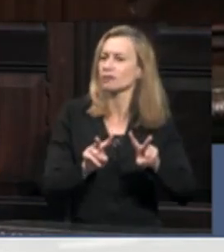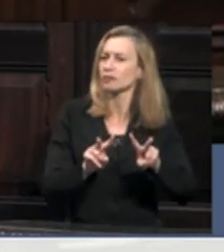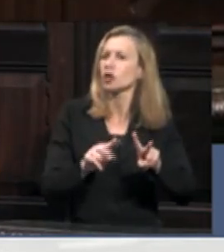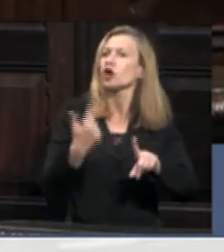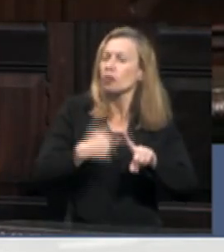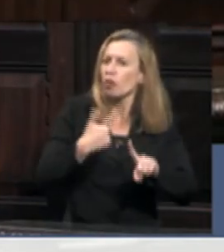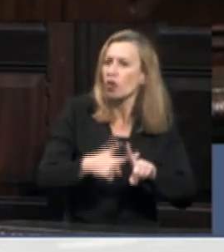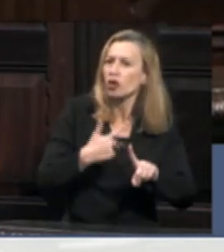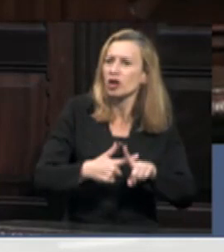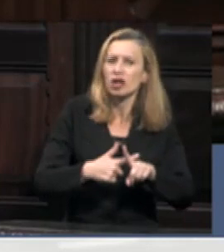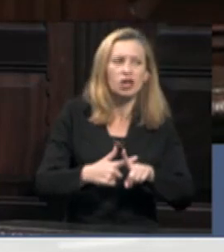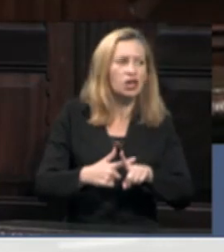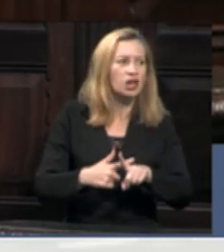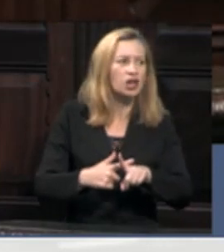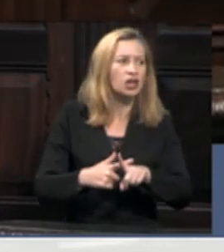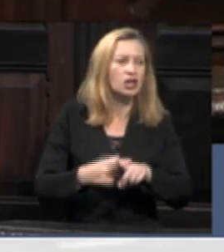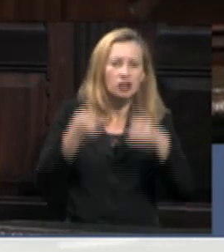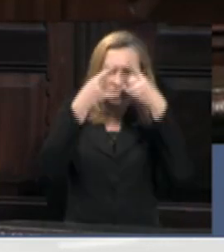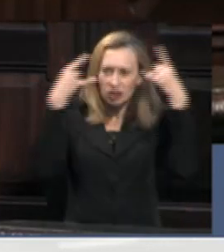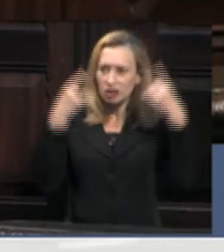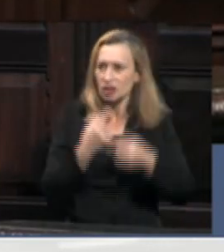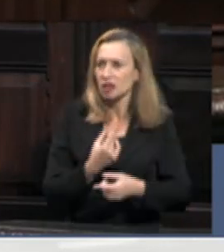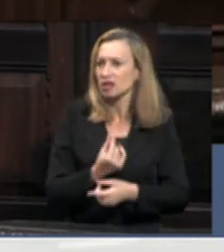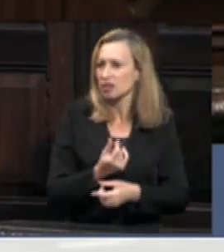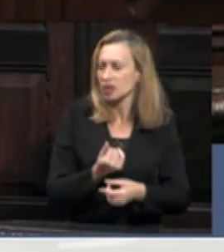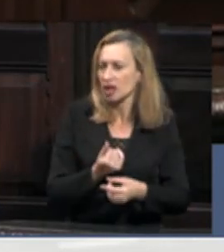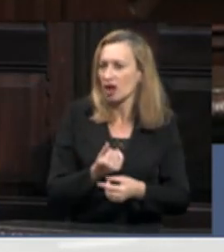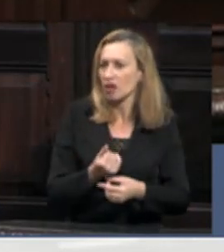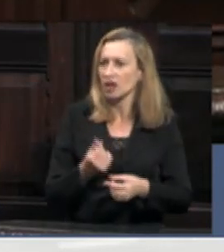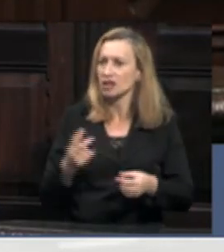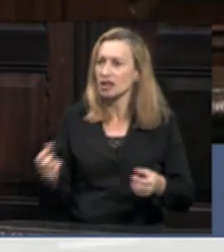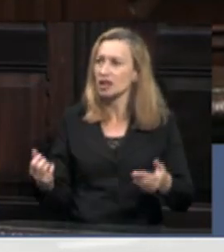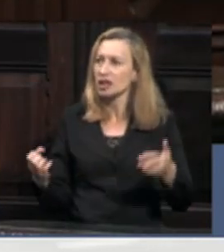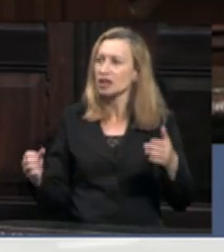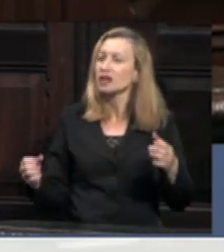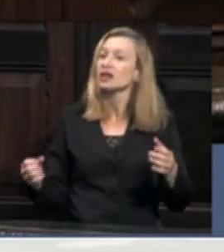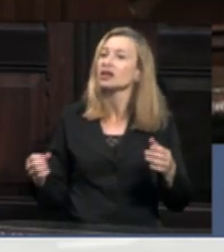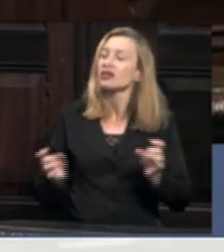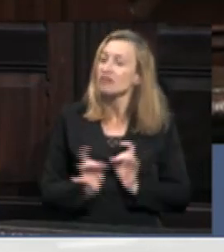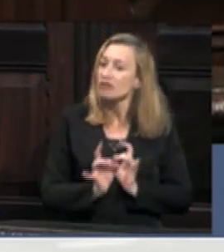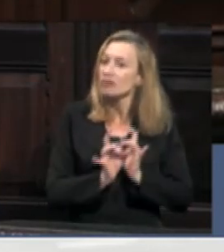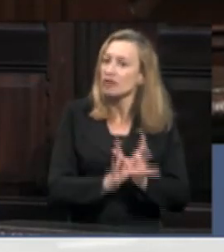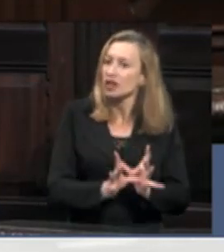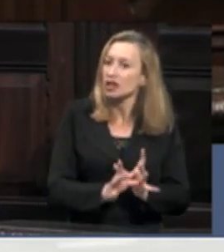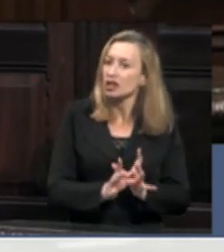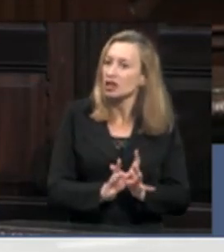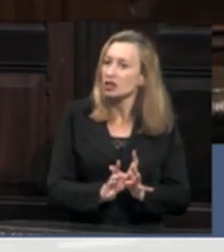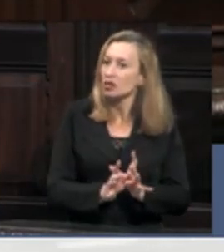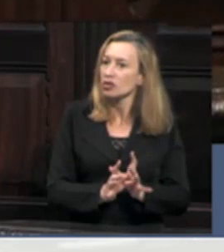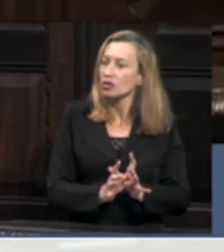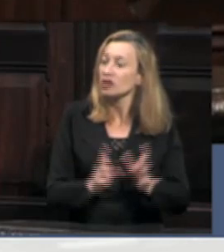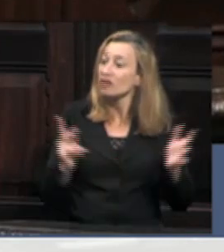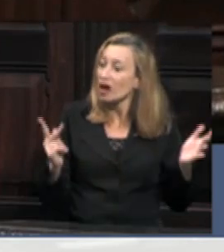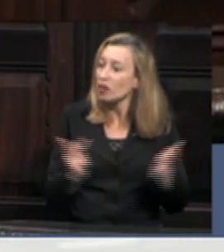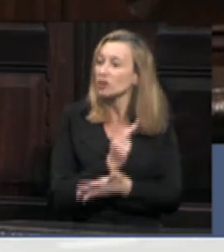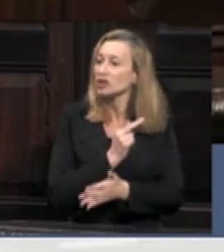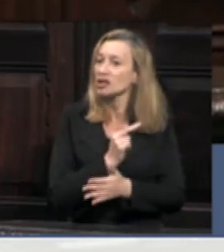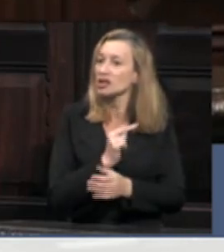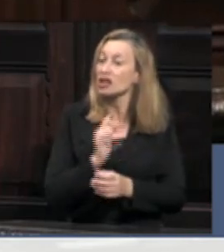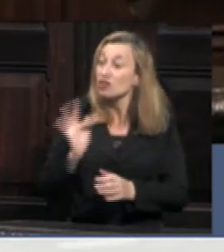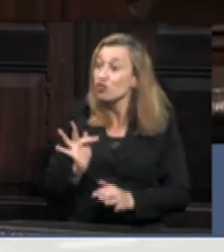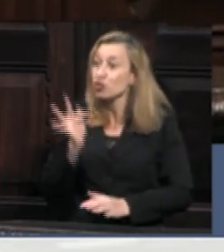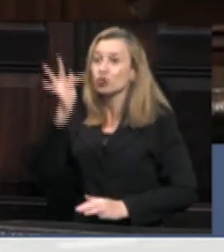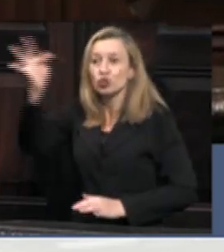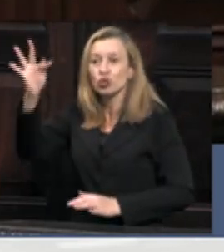Porque esse grande capital a ser privatizado é o que essa geração deixará para as próximas, para